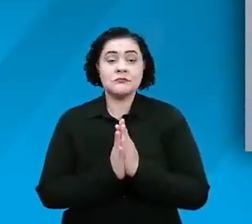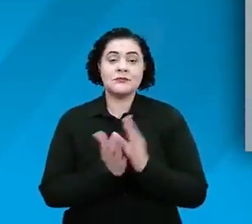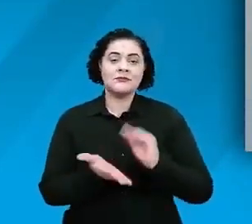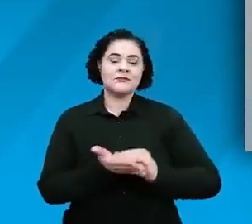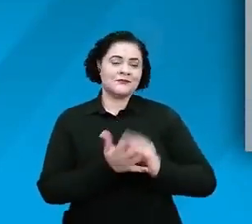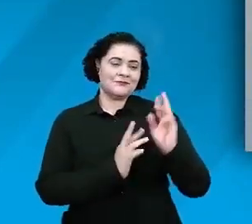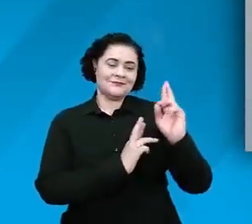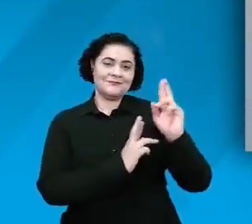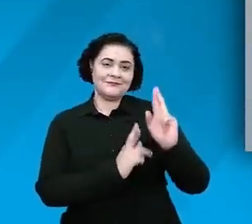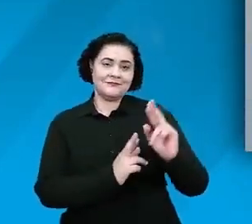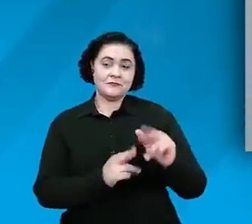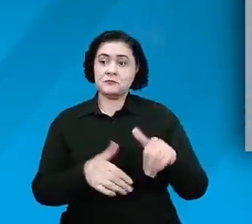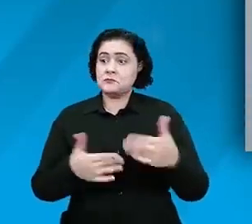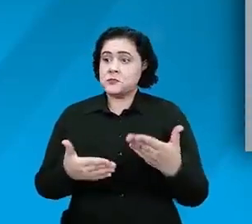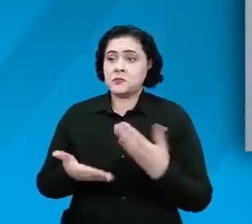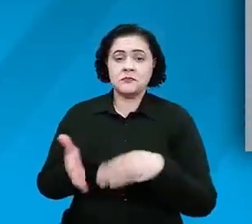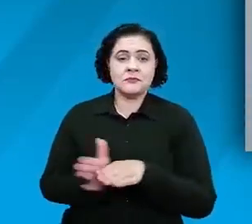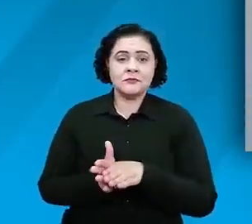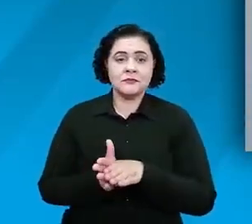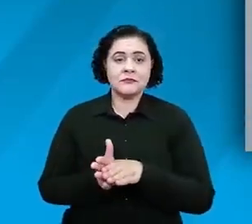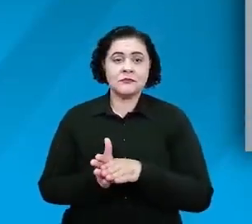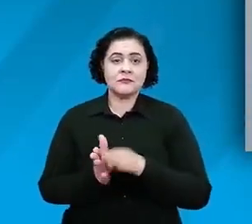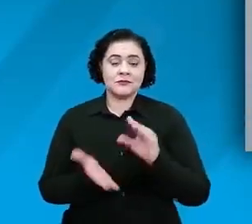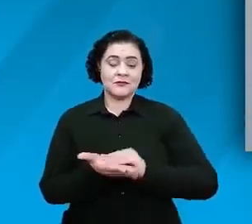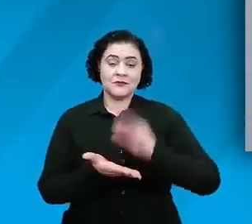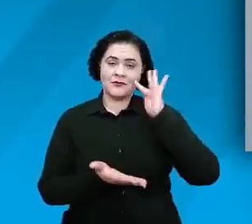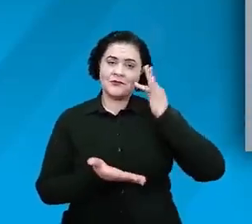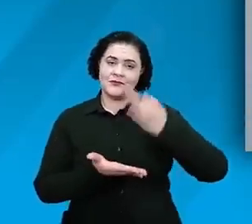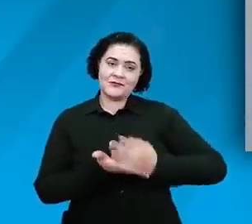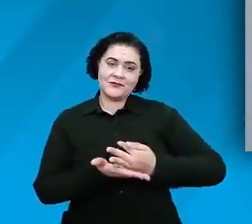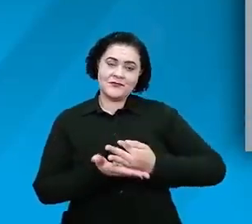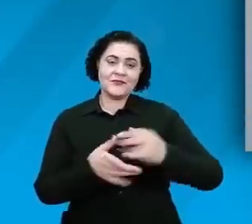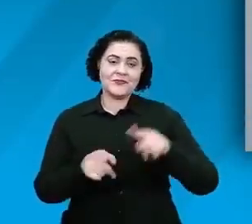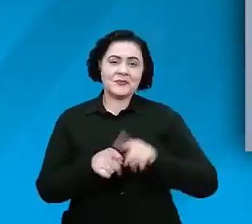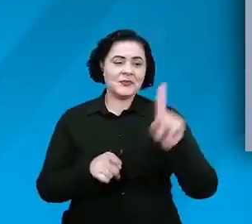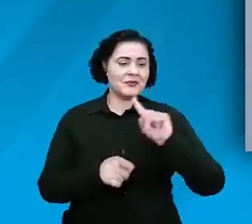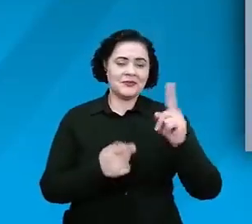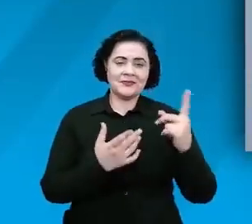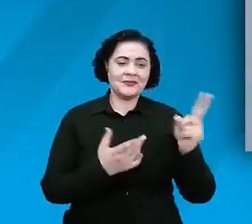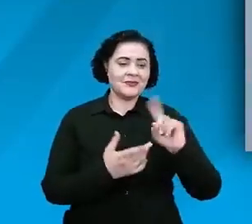Desesperança. De onde vem? Da falta de fé. De onde vem? Do ateísmo.